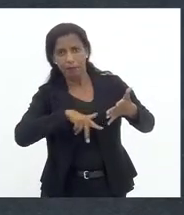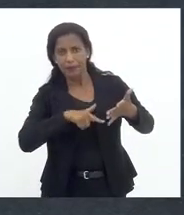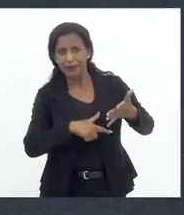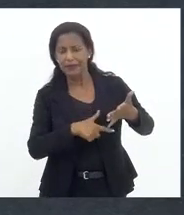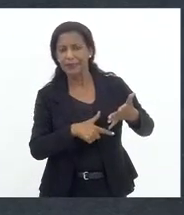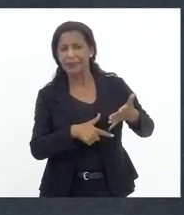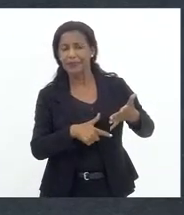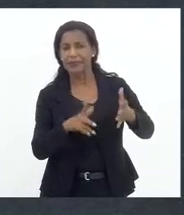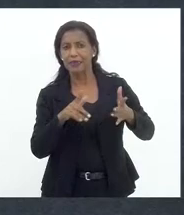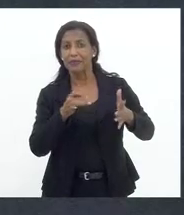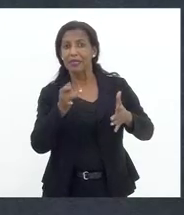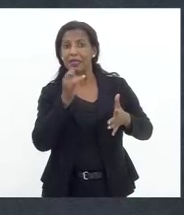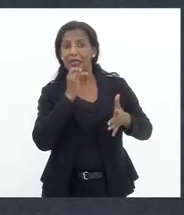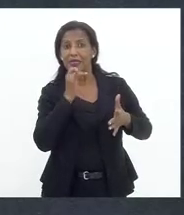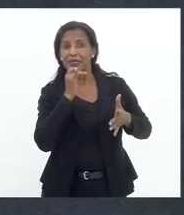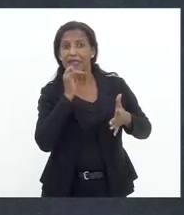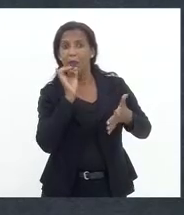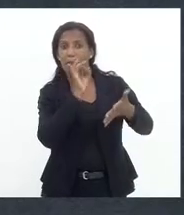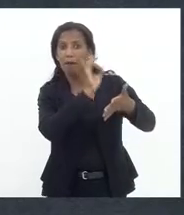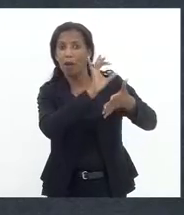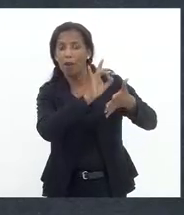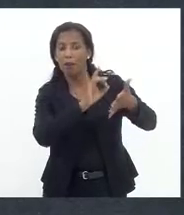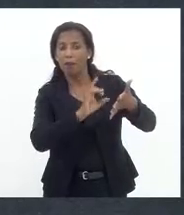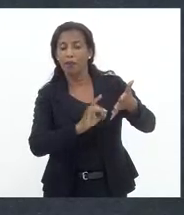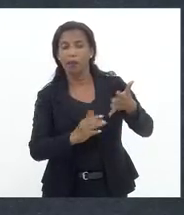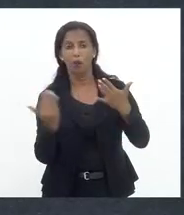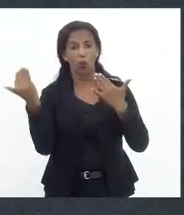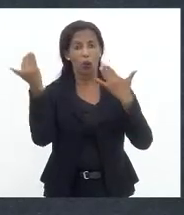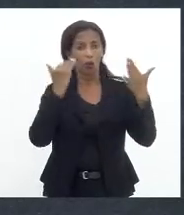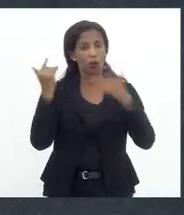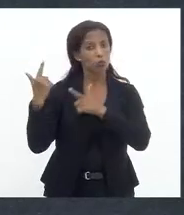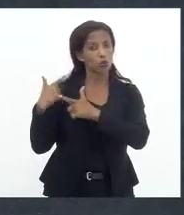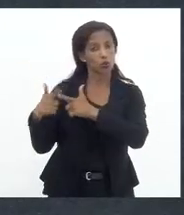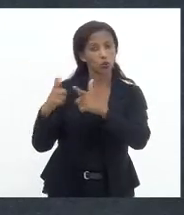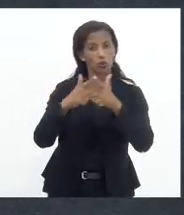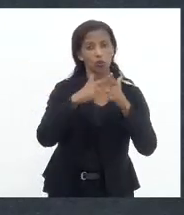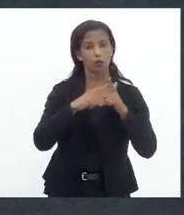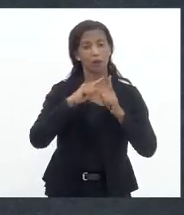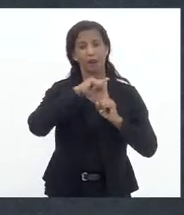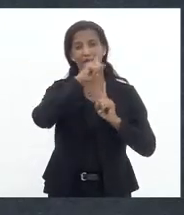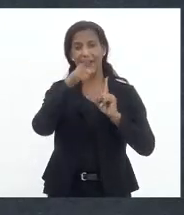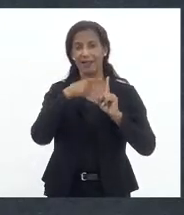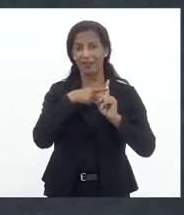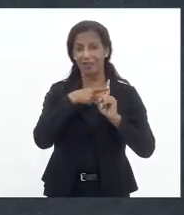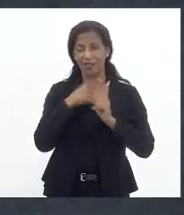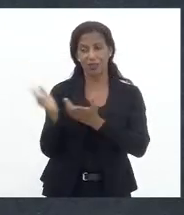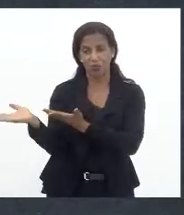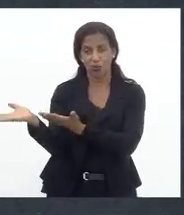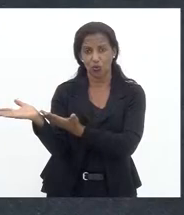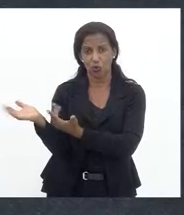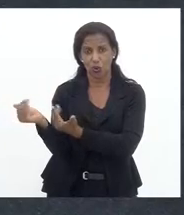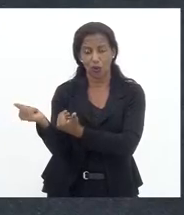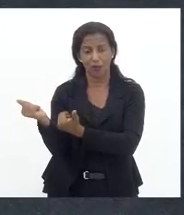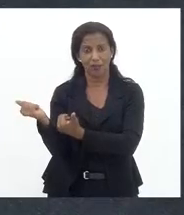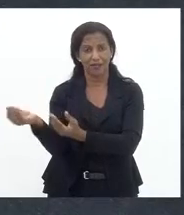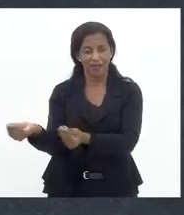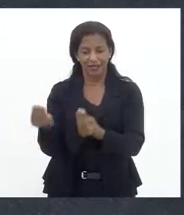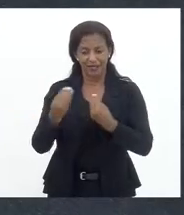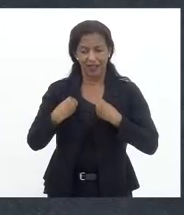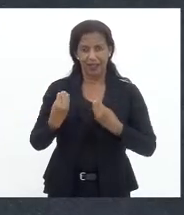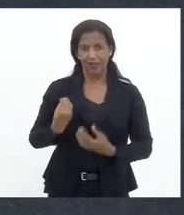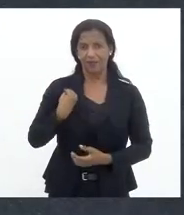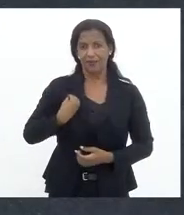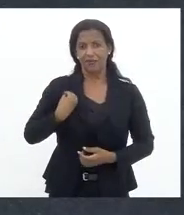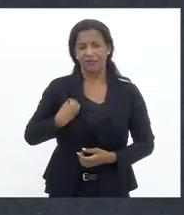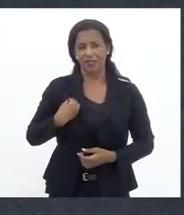várias exemplificando com relação aos danos que a gravidez precoce causa à vida dessas